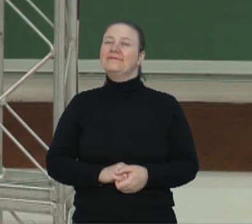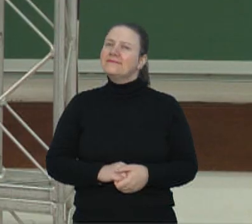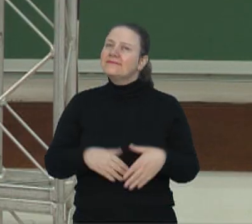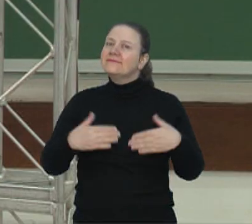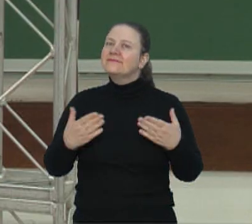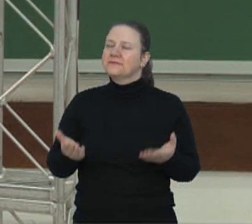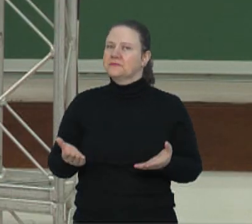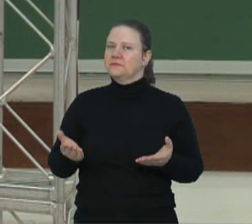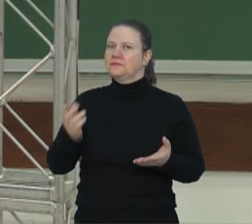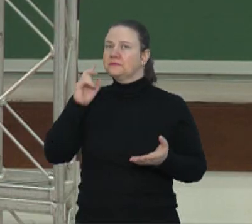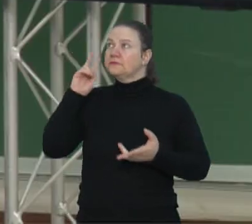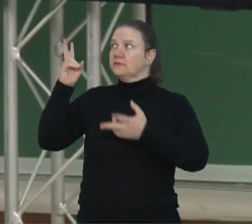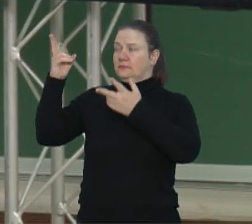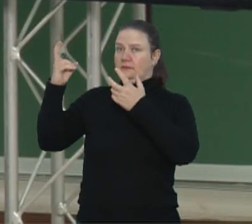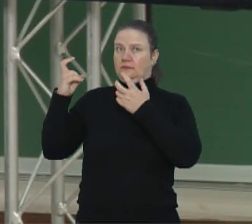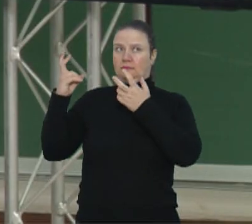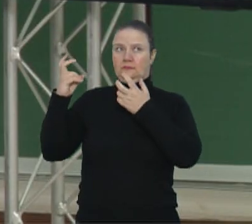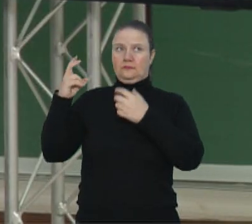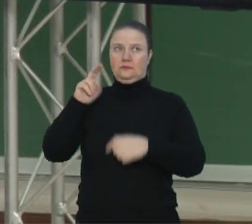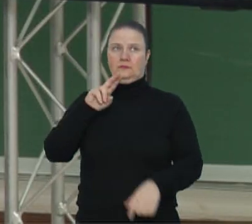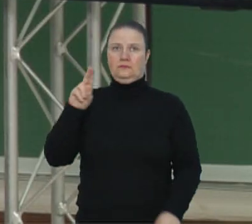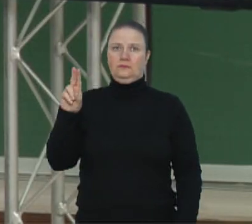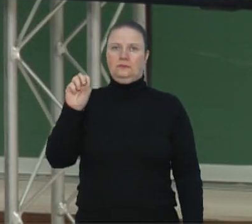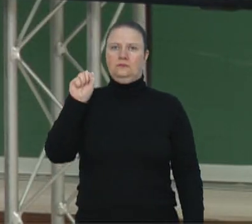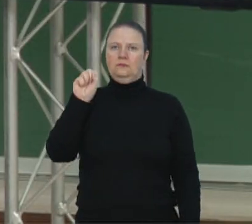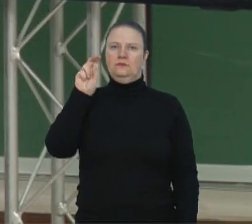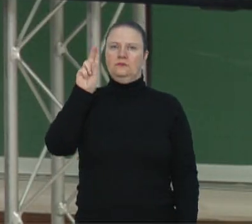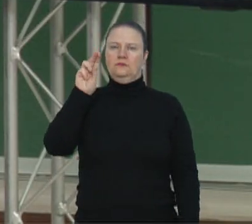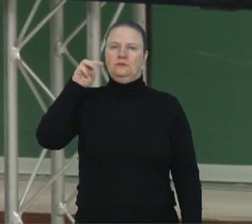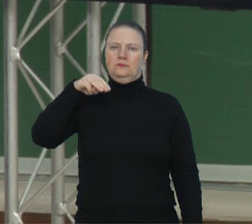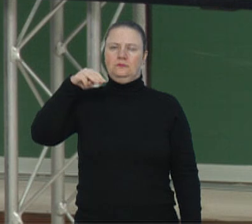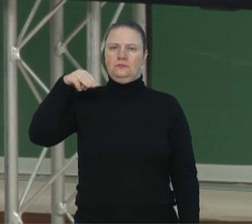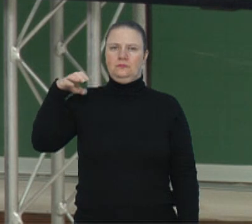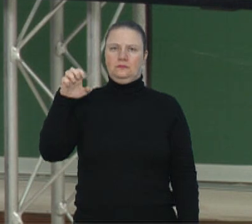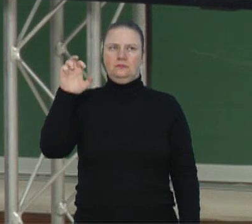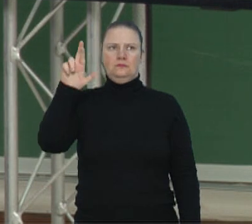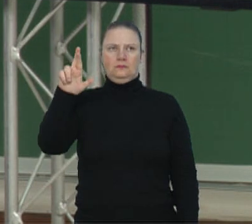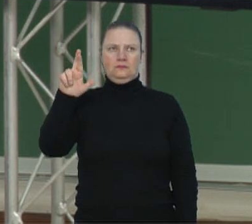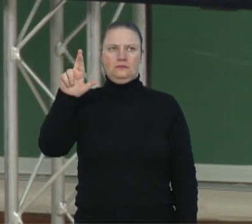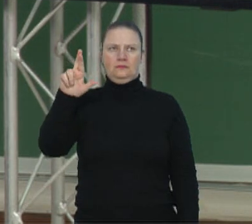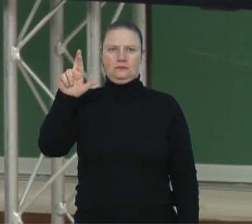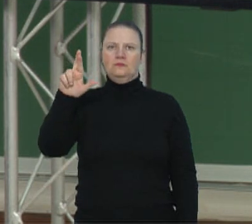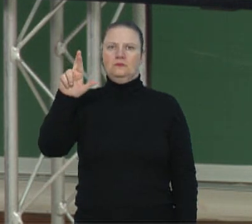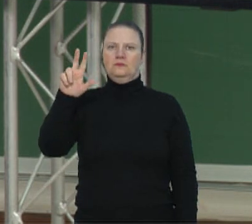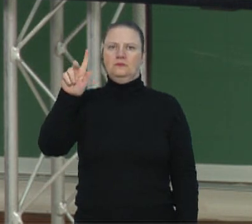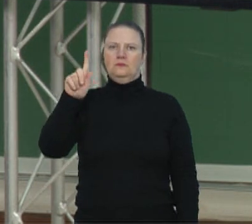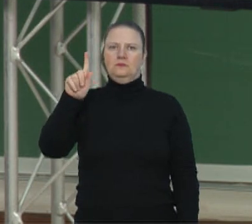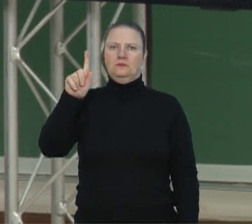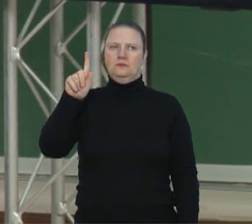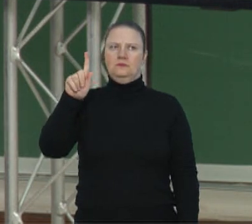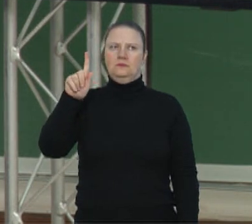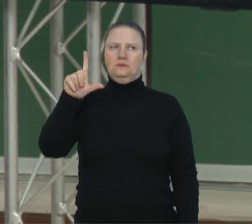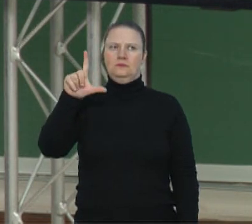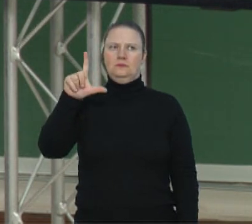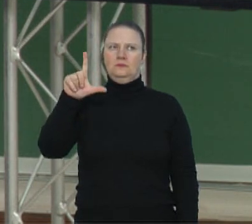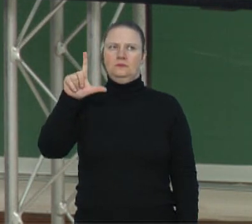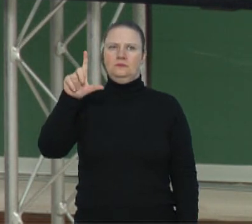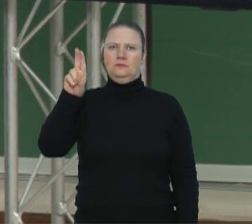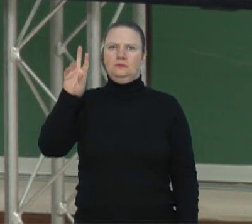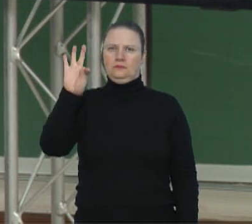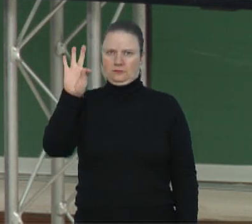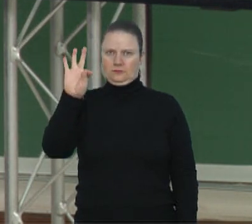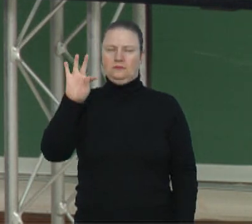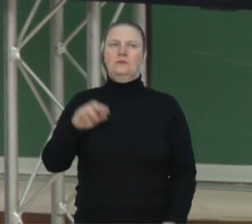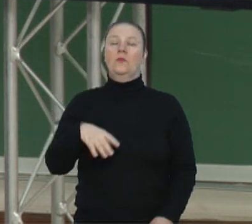Então, essa obra Summer Glut, do Robert Rauschenberg, é um artista americano, tá? Onde